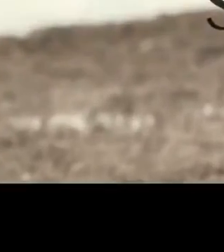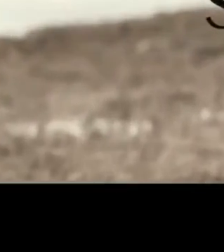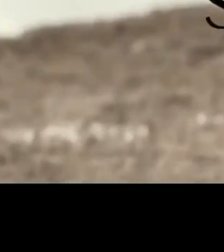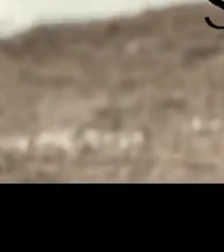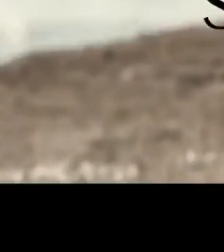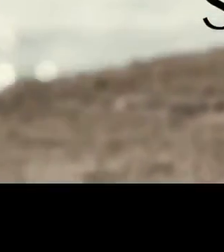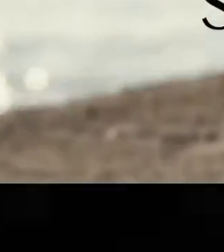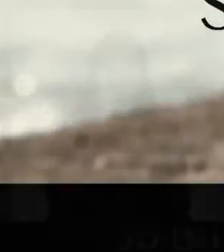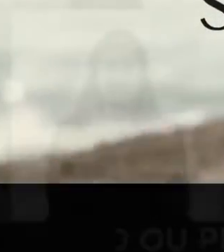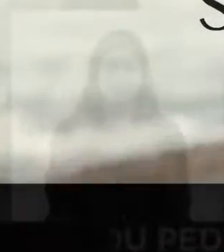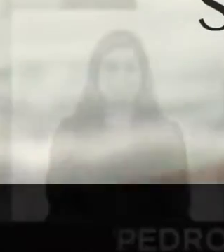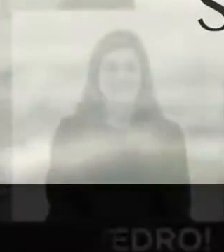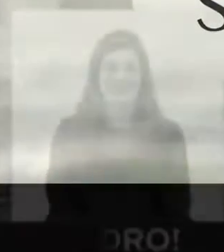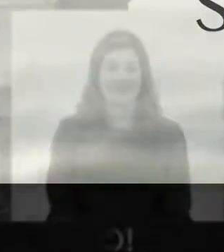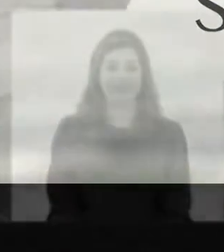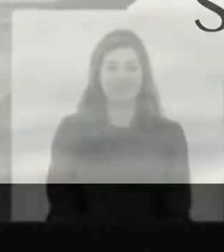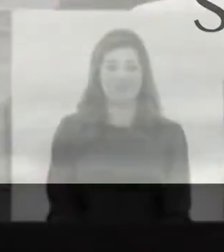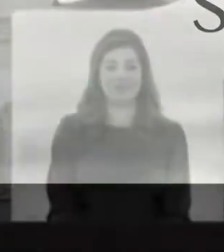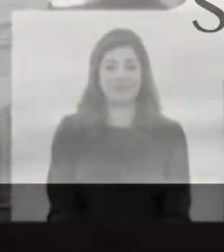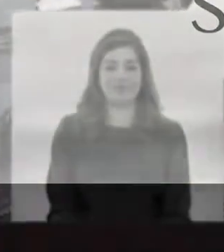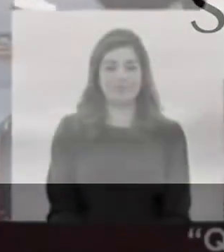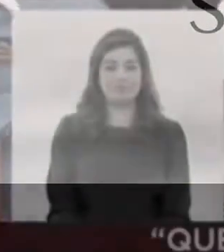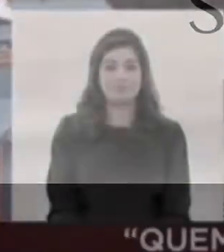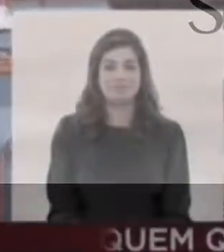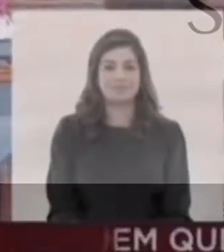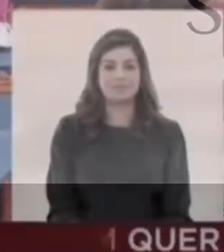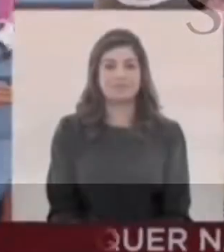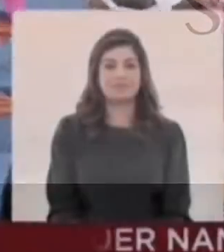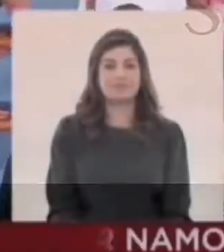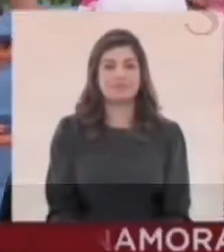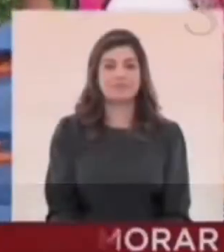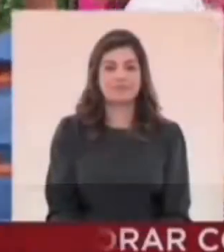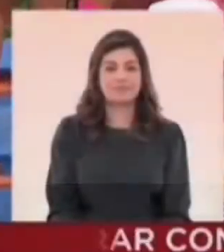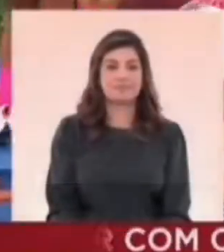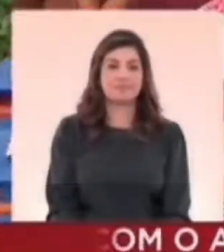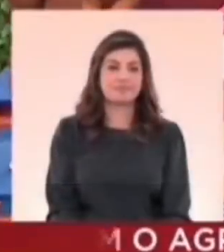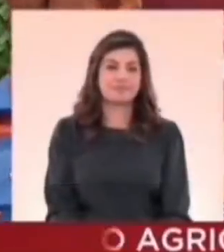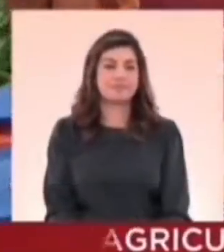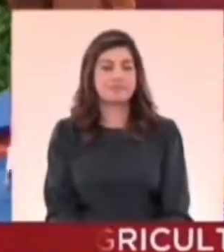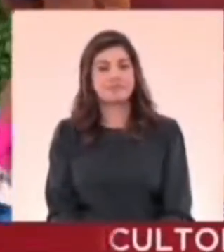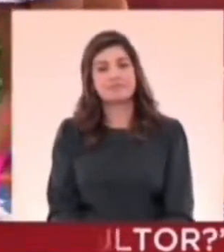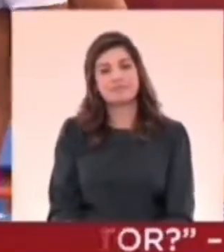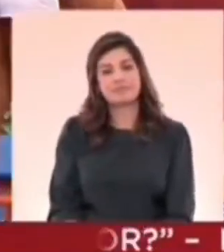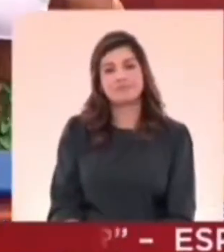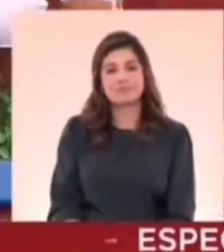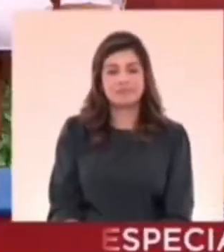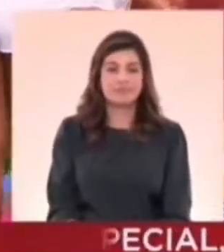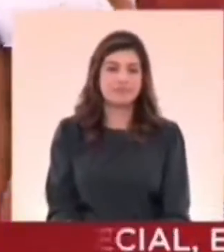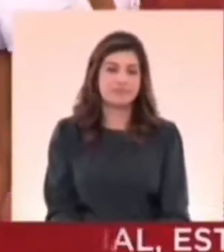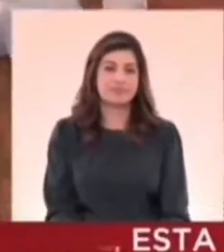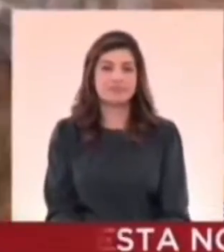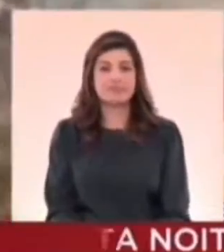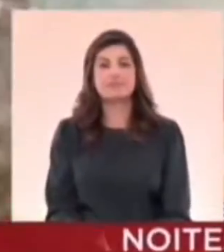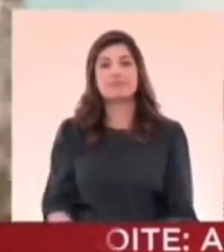Ah se eu pudesse se vai deixar apenas por um segundo eu estava volta muito